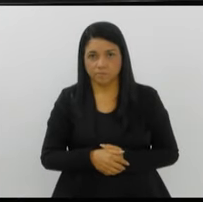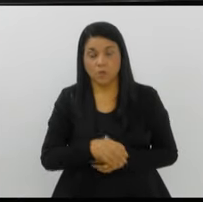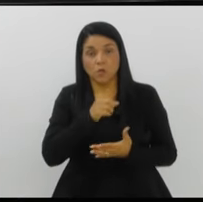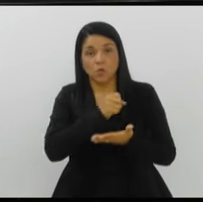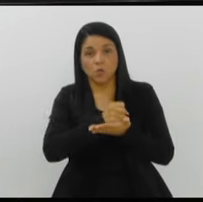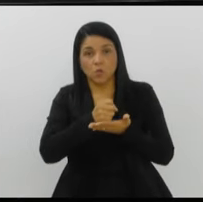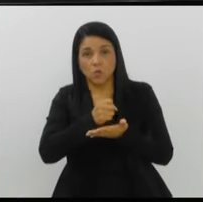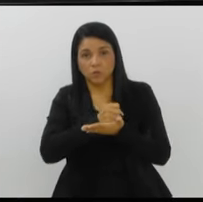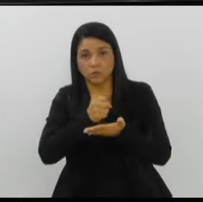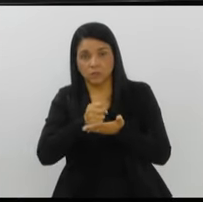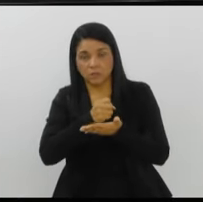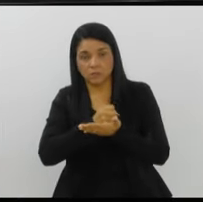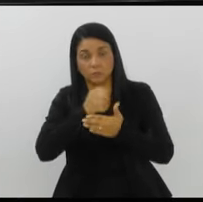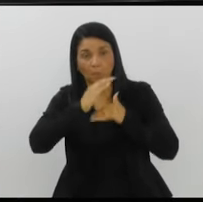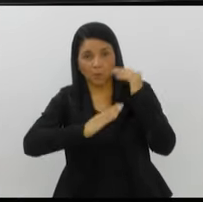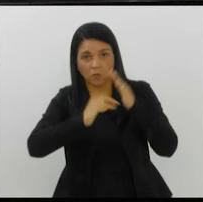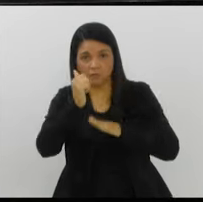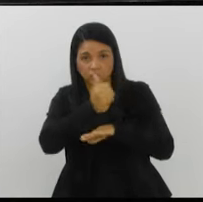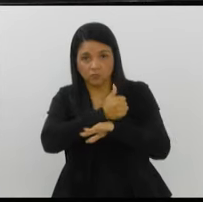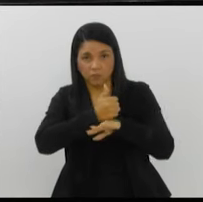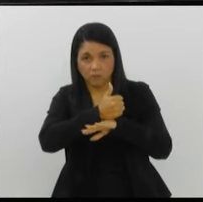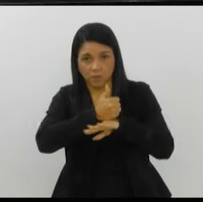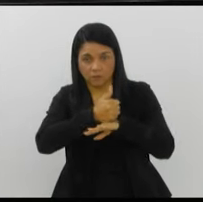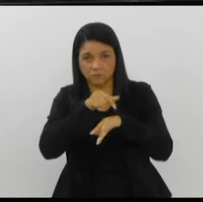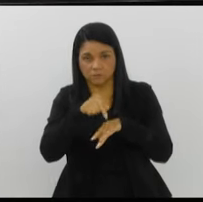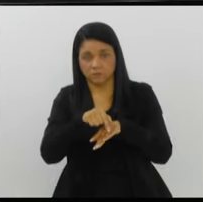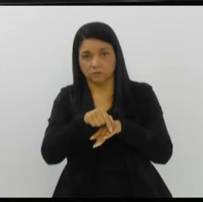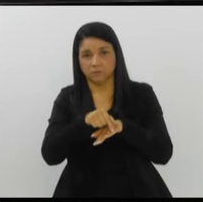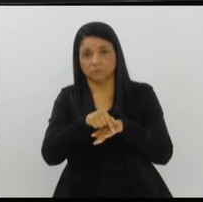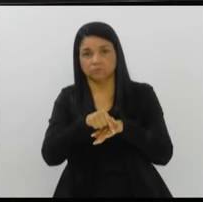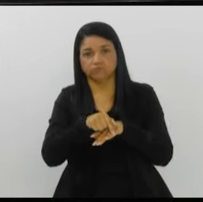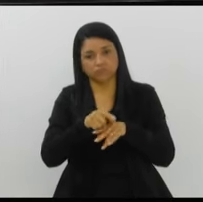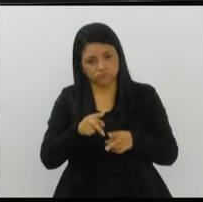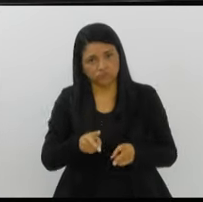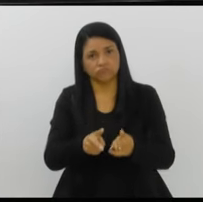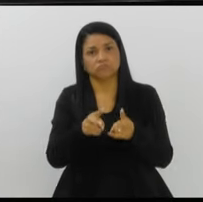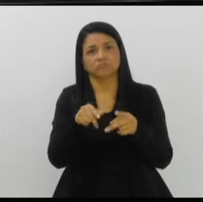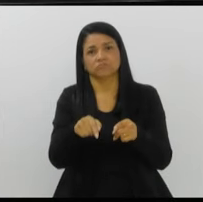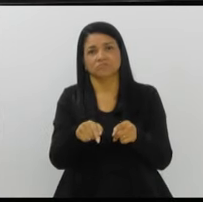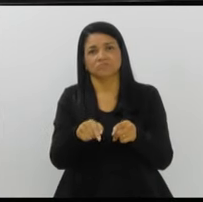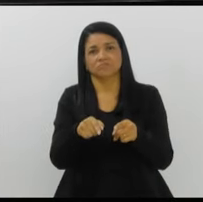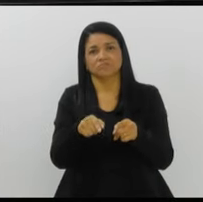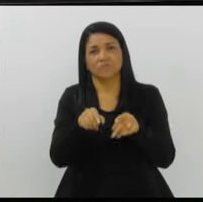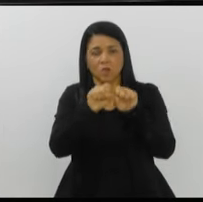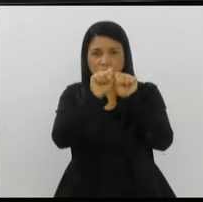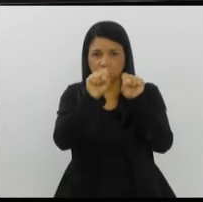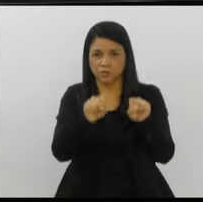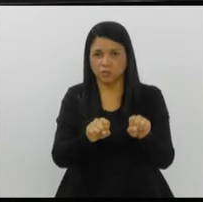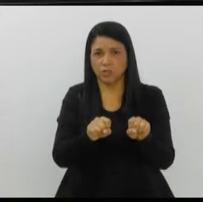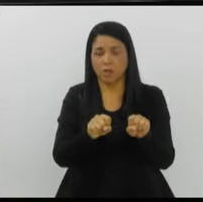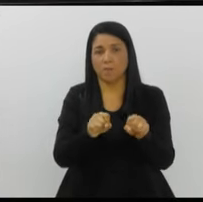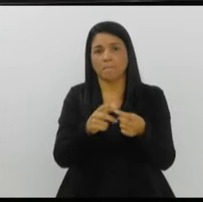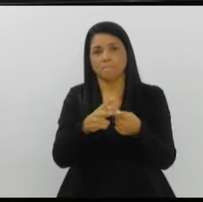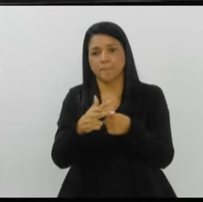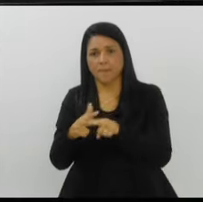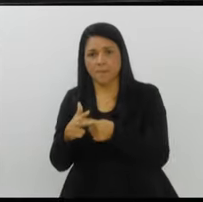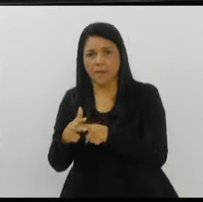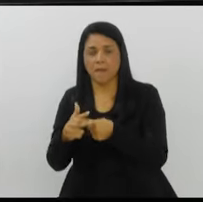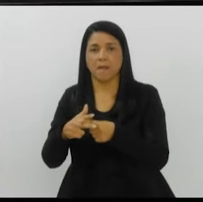contratando a mão de obra que lá está operando o sistema,